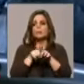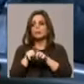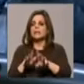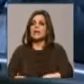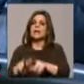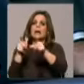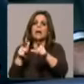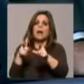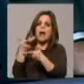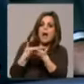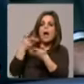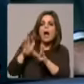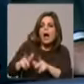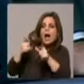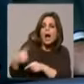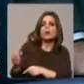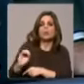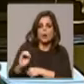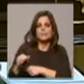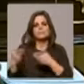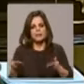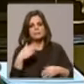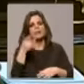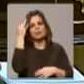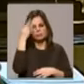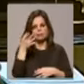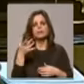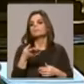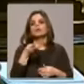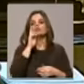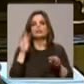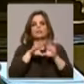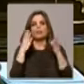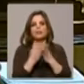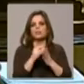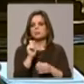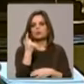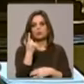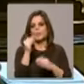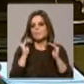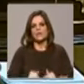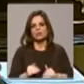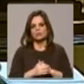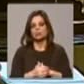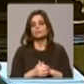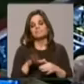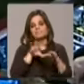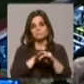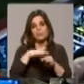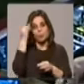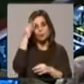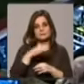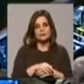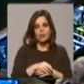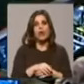maior preocupação dos espanhóis, a corrupção, o chefe do governo dedicou pouco mais de 1 minuto. Mas isso custou-lhe muitos mais